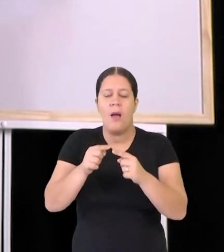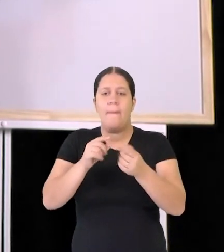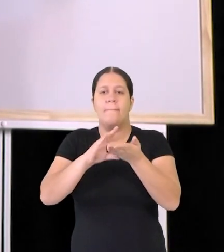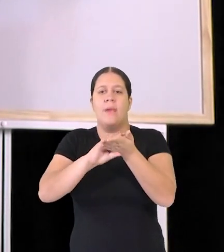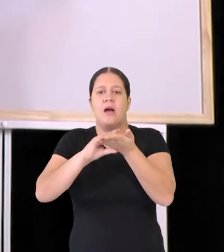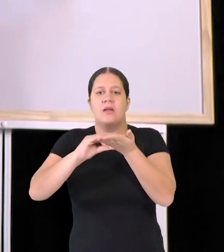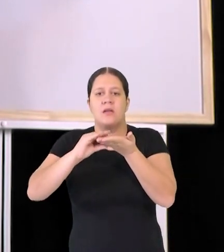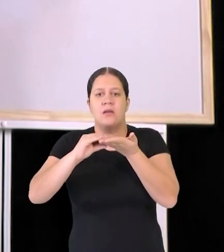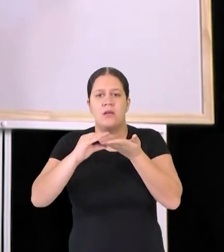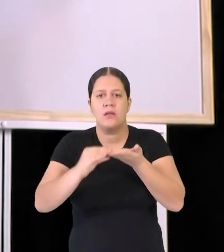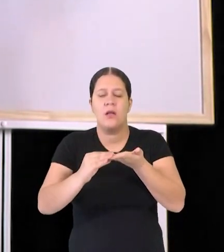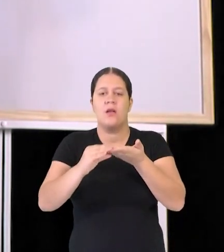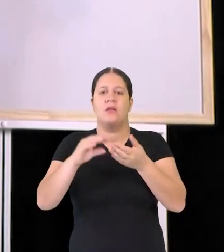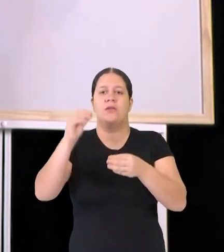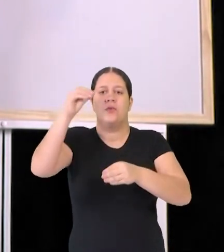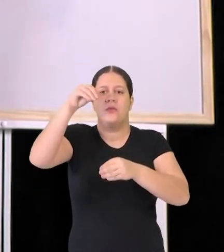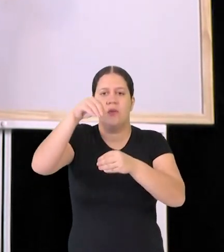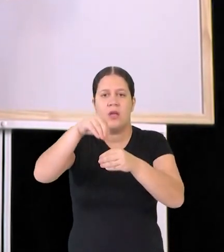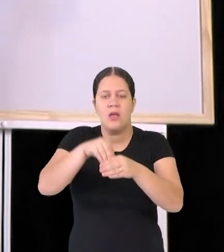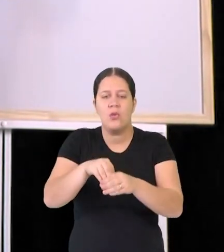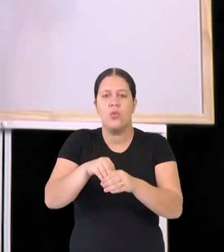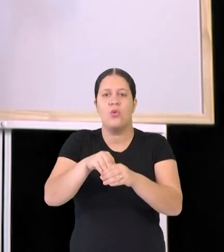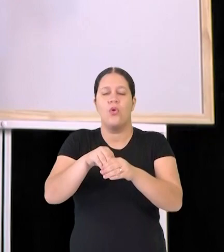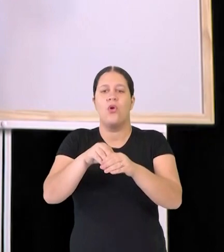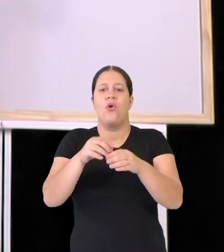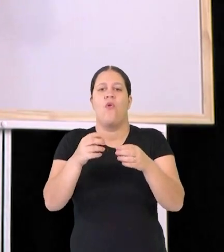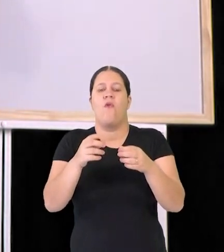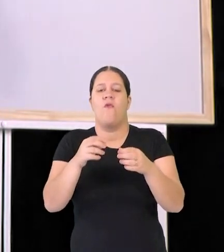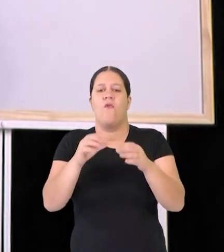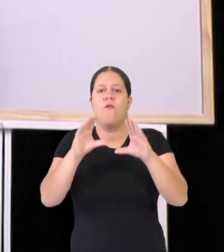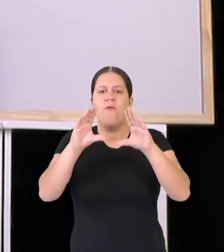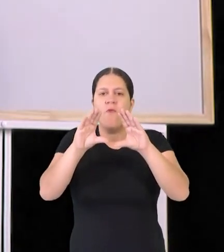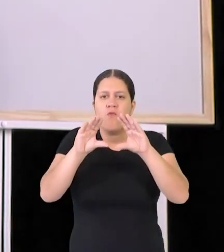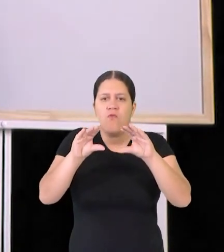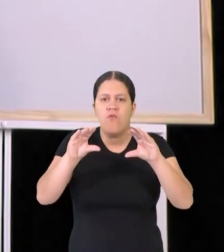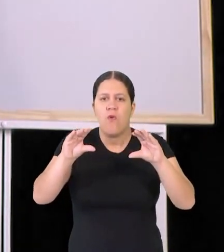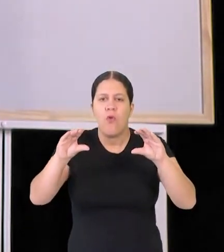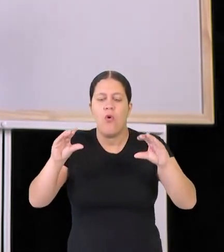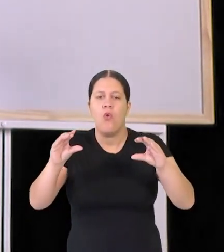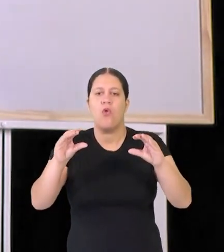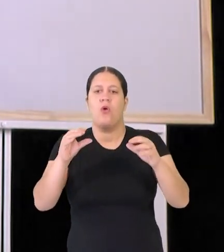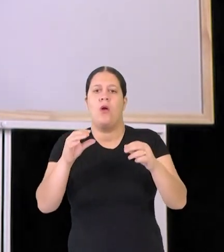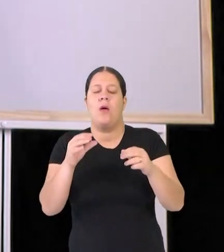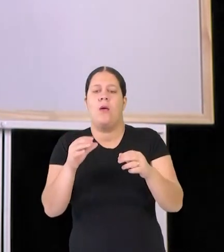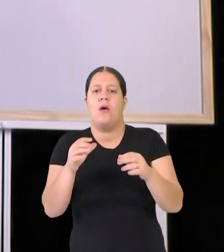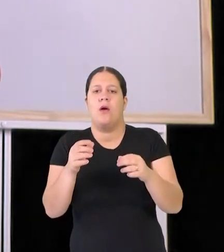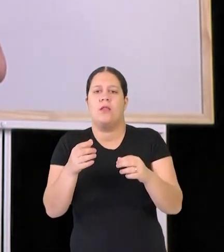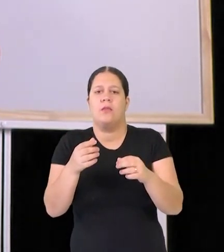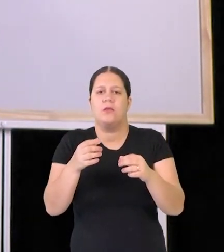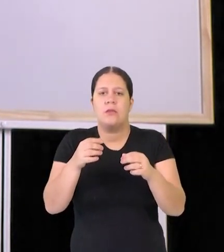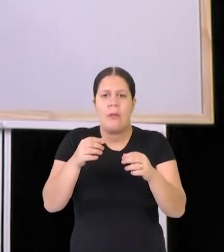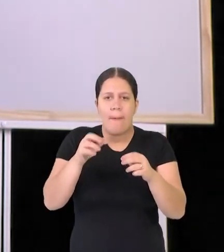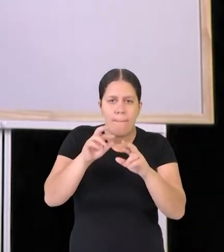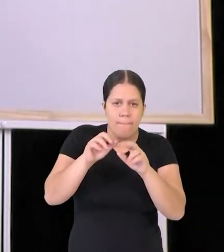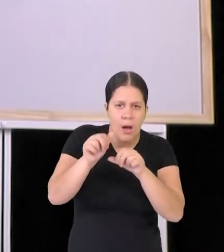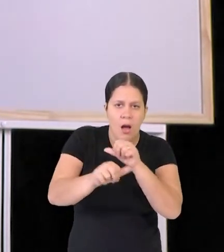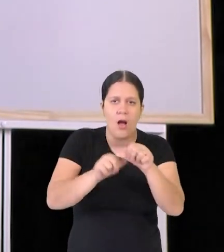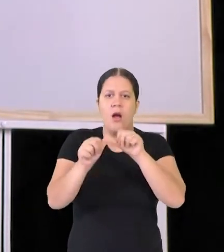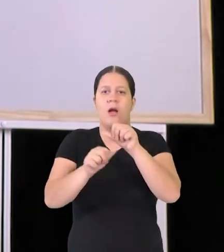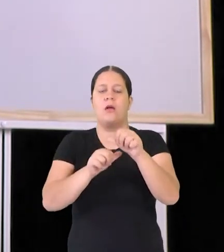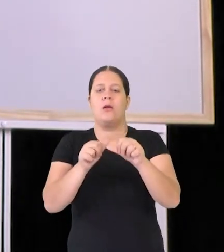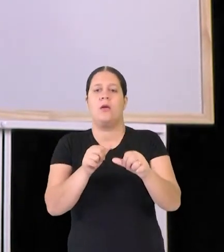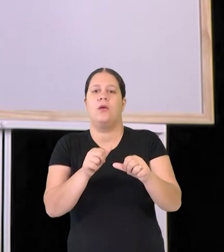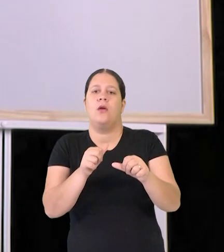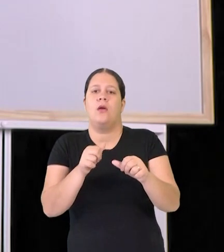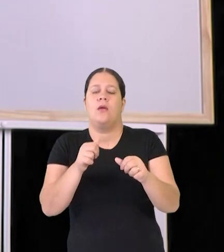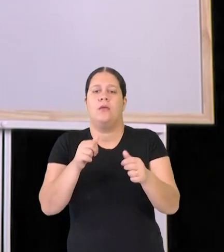massa contida em um determinado volume. O volume do lápis foi mudado quando eu coloquei ele em